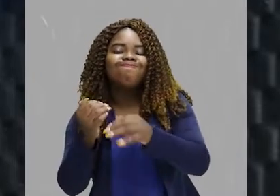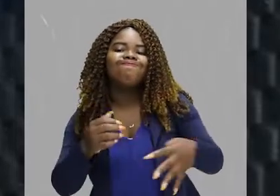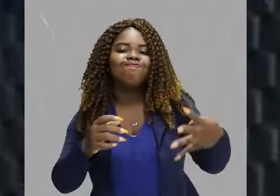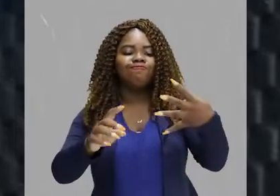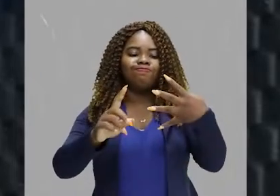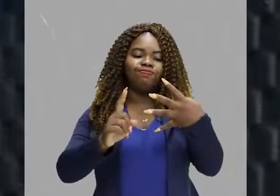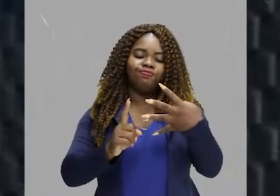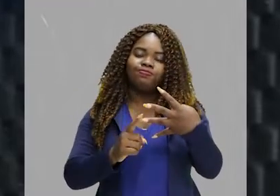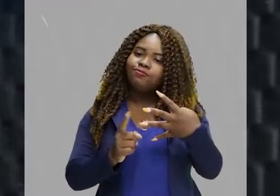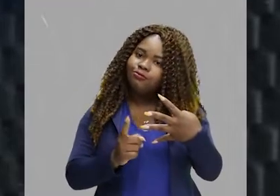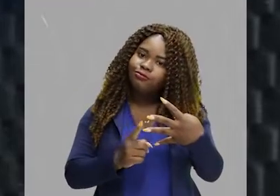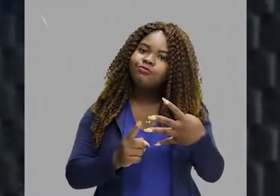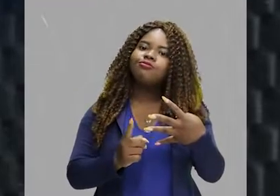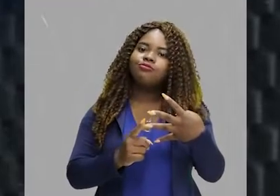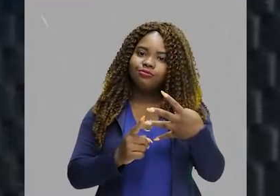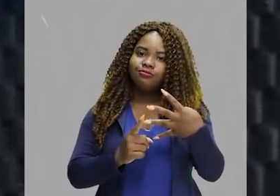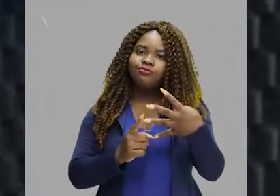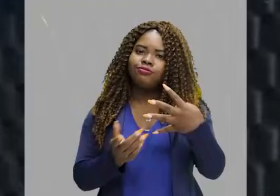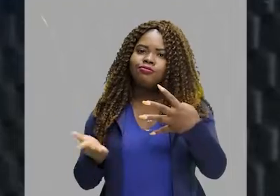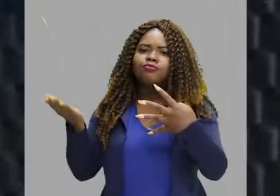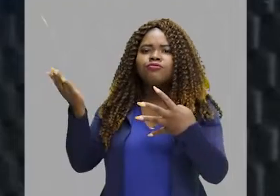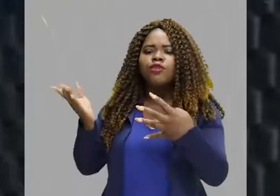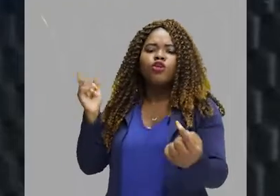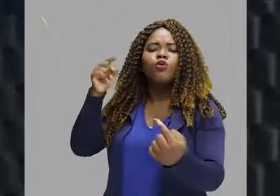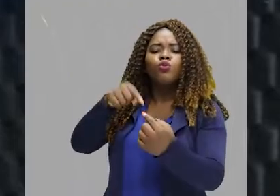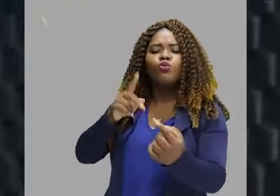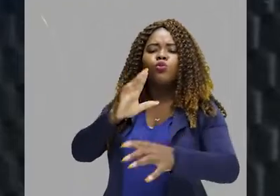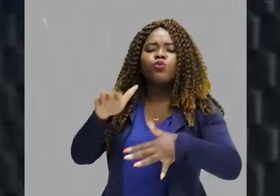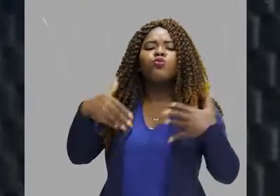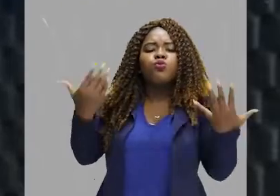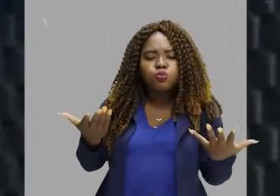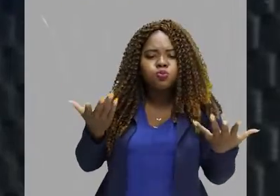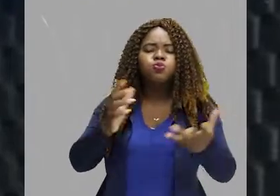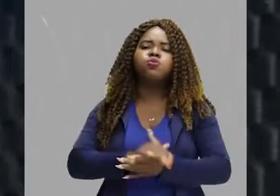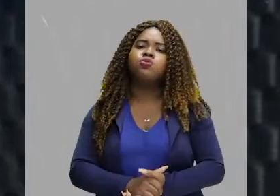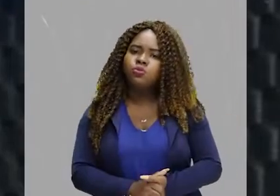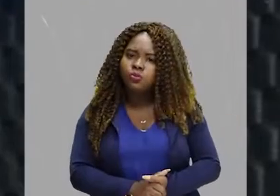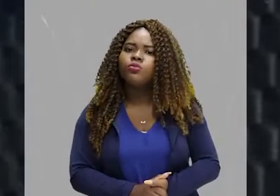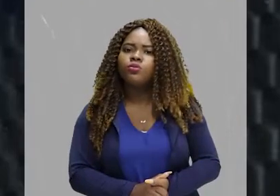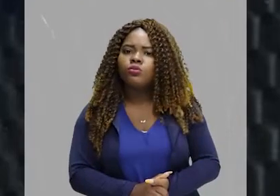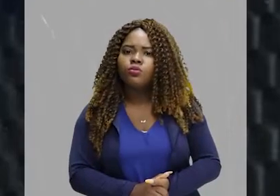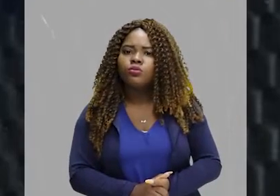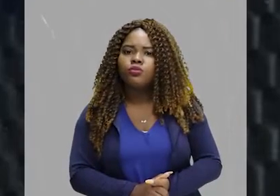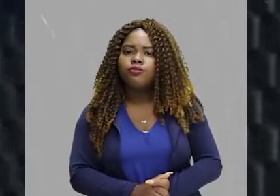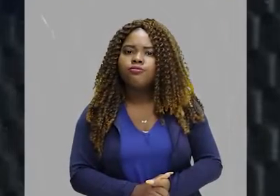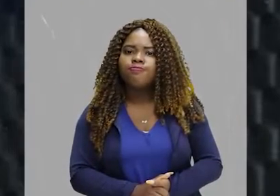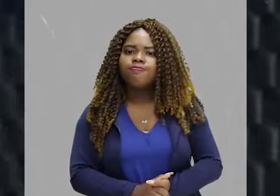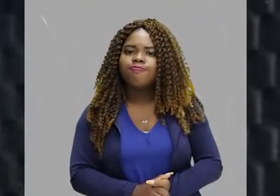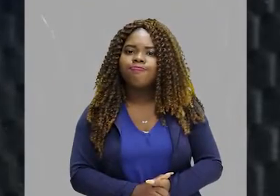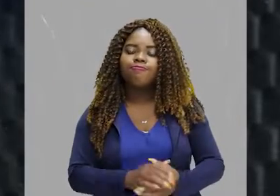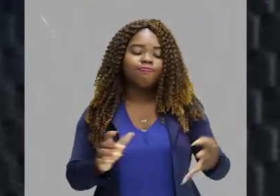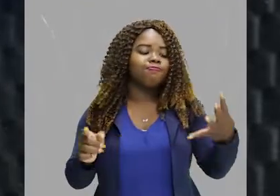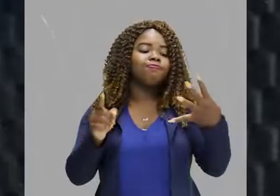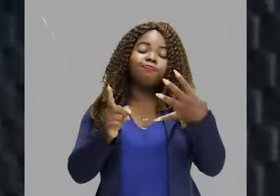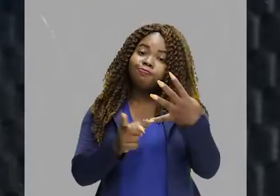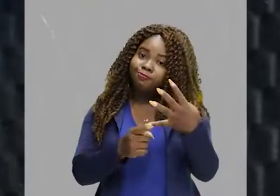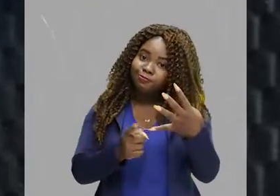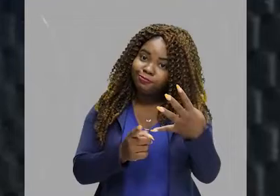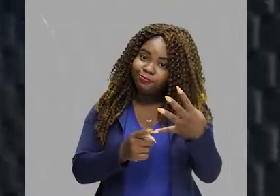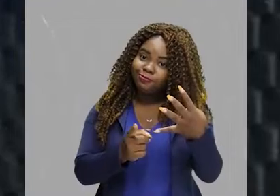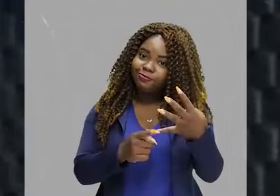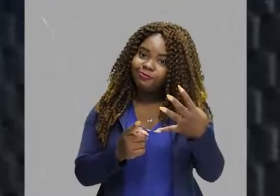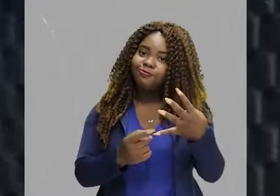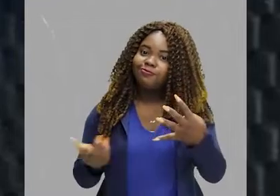sustentável. Terceiro tópico, os desafios para atingir esse tal de desenvolvimento sustentável. E